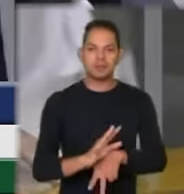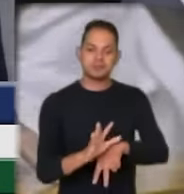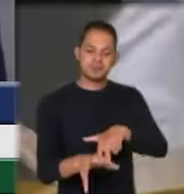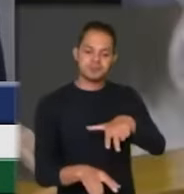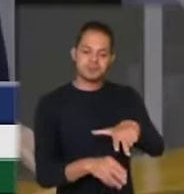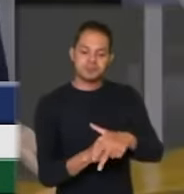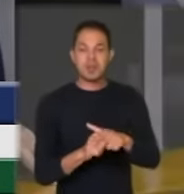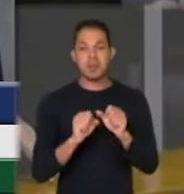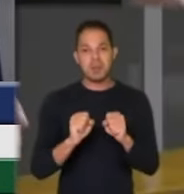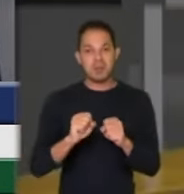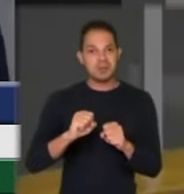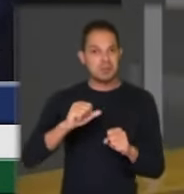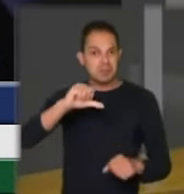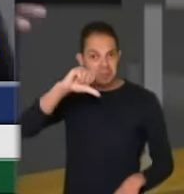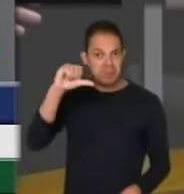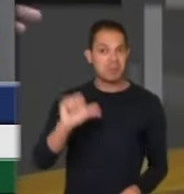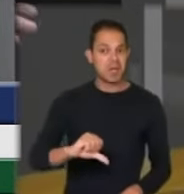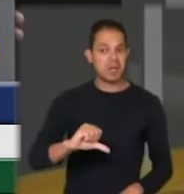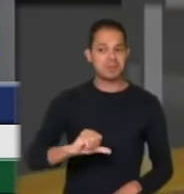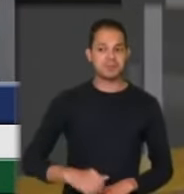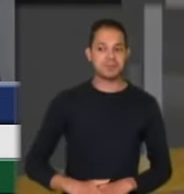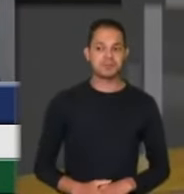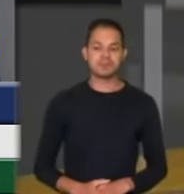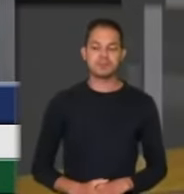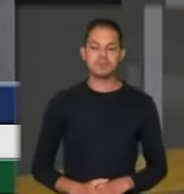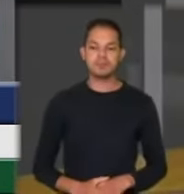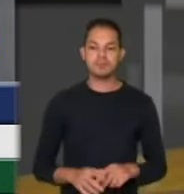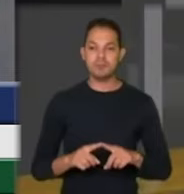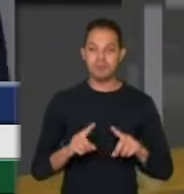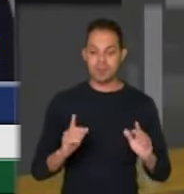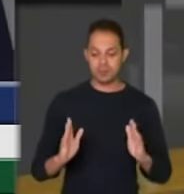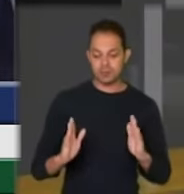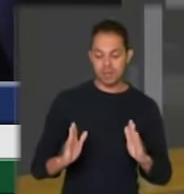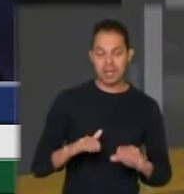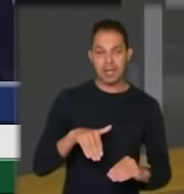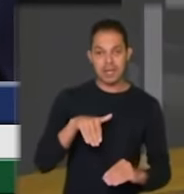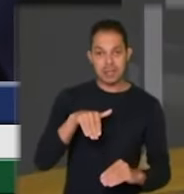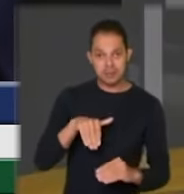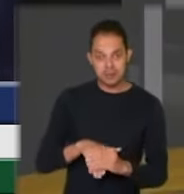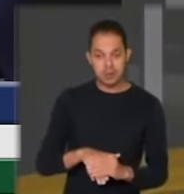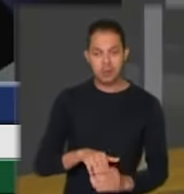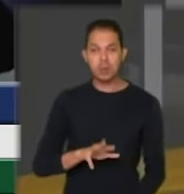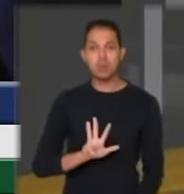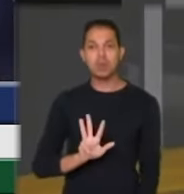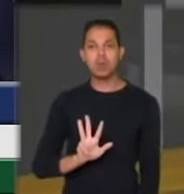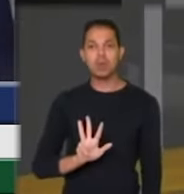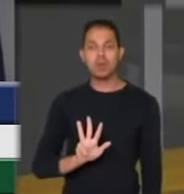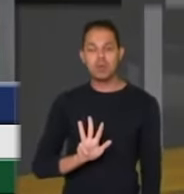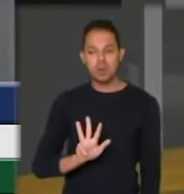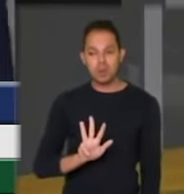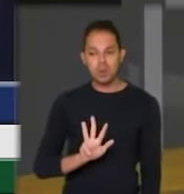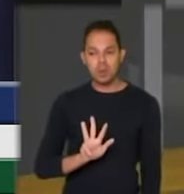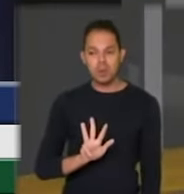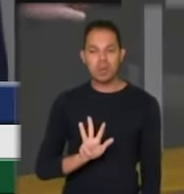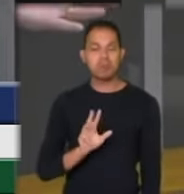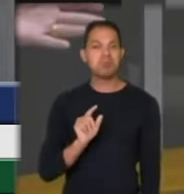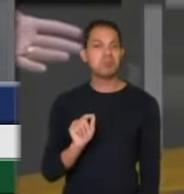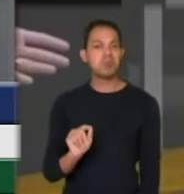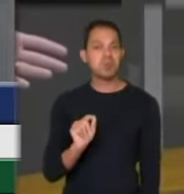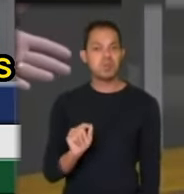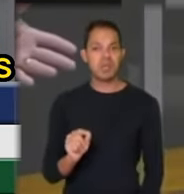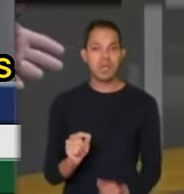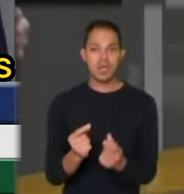história. Mas, durante a eleição, Lula transformou o tal orçamento